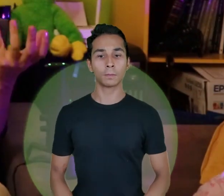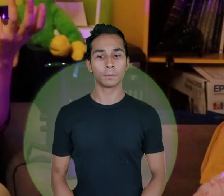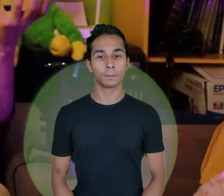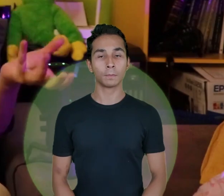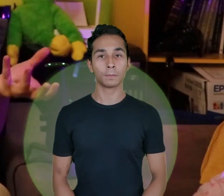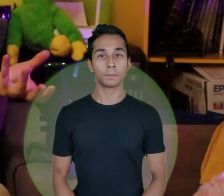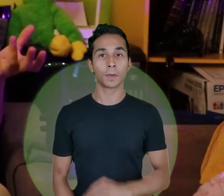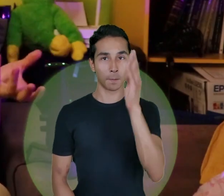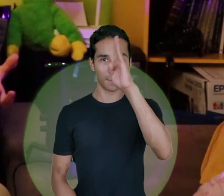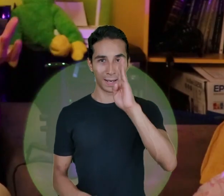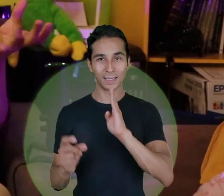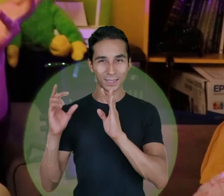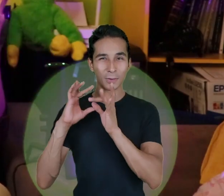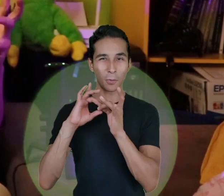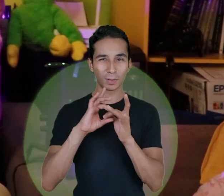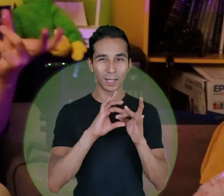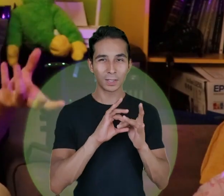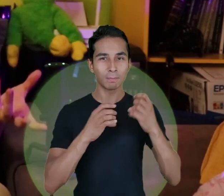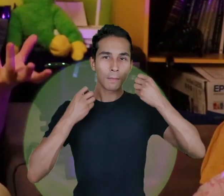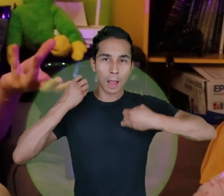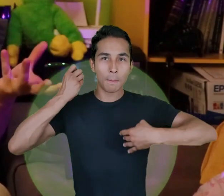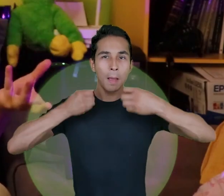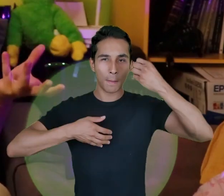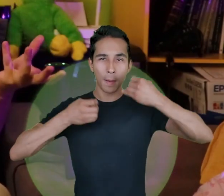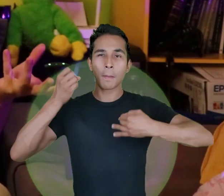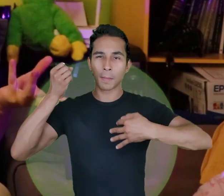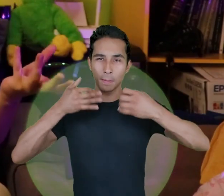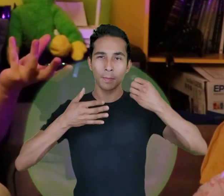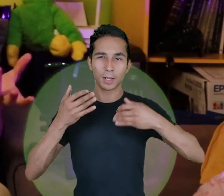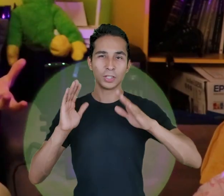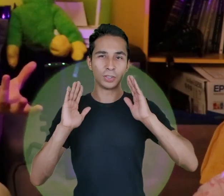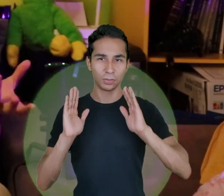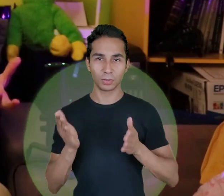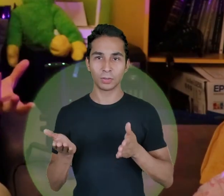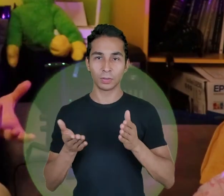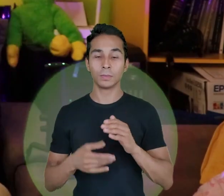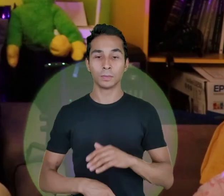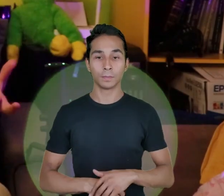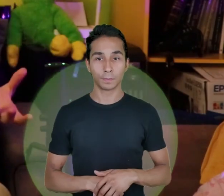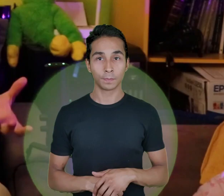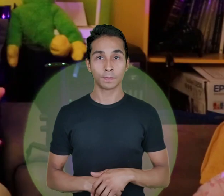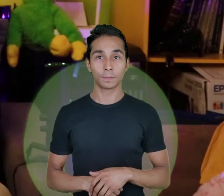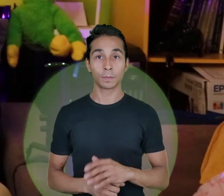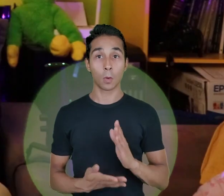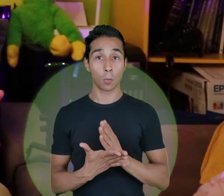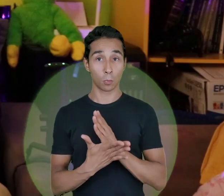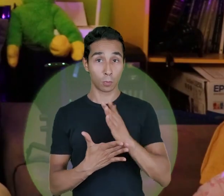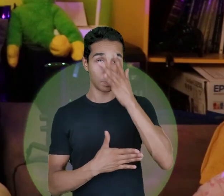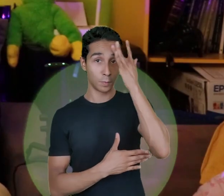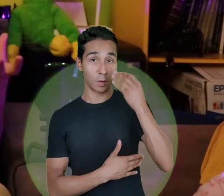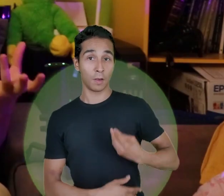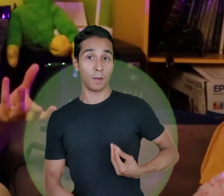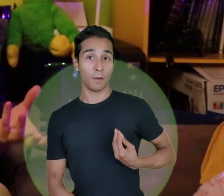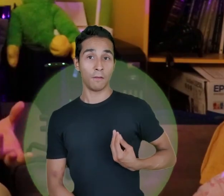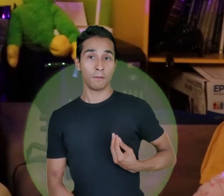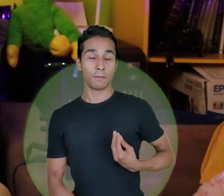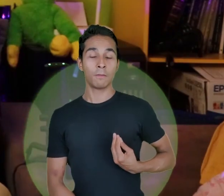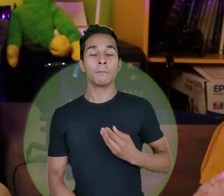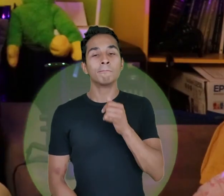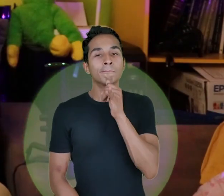o contexto do Brasil, já como um país, entre aspas, periférico. Pessoas que vivem em territórios, regiões,